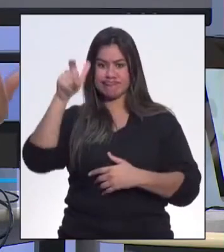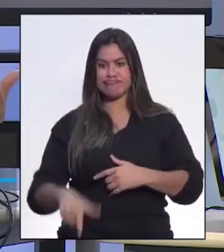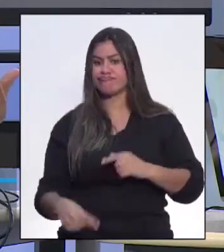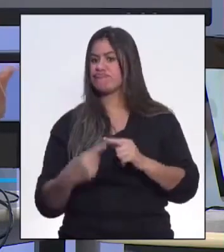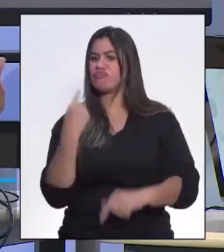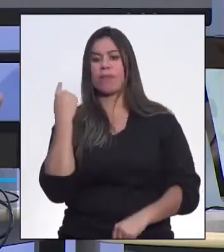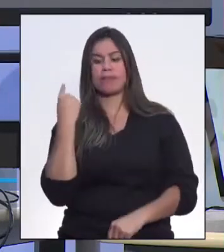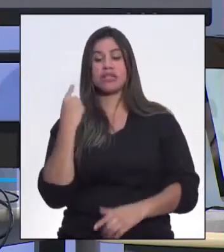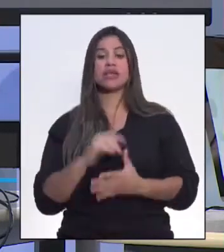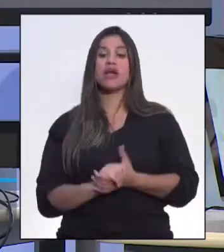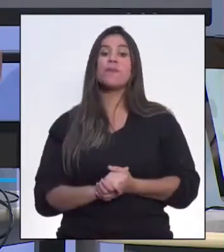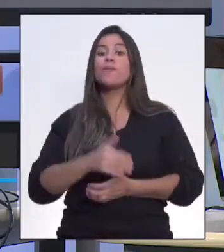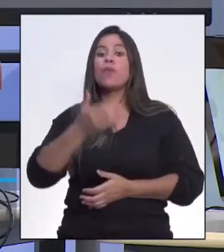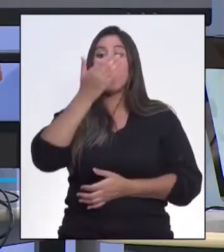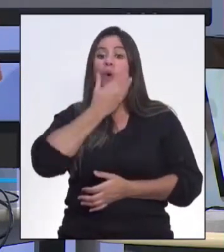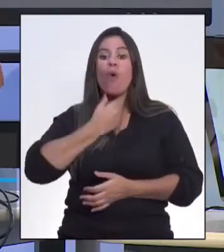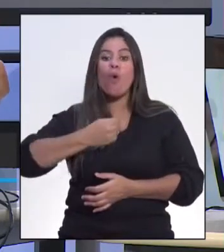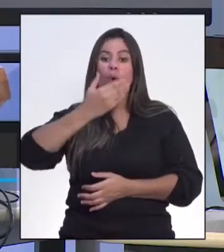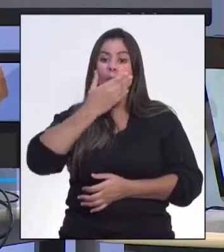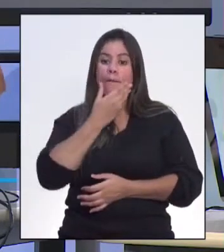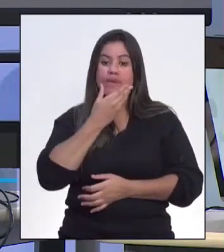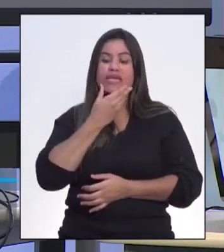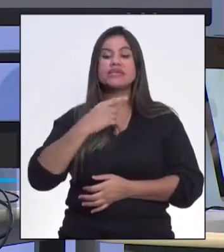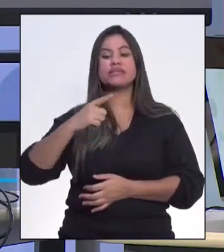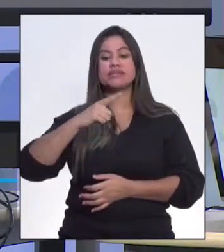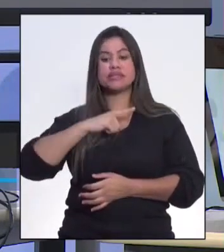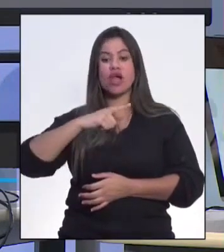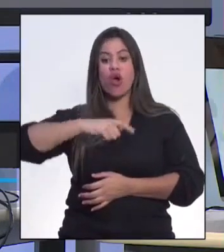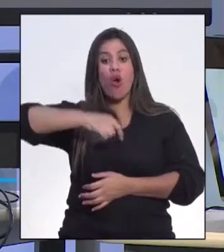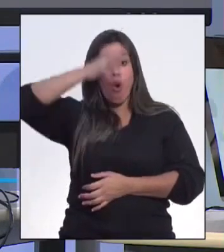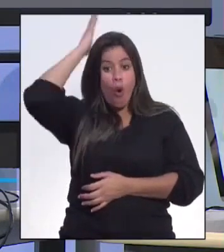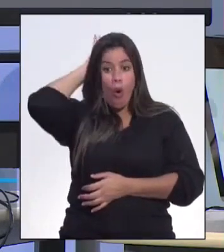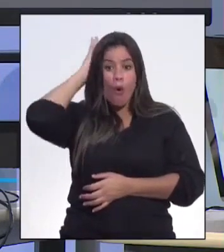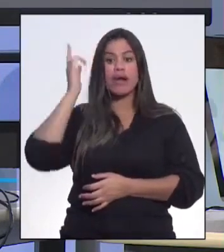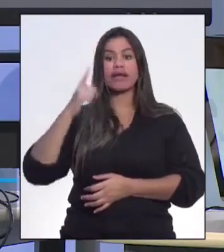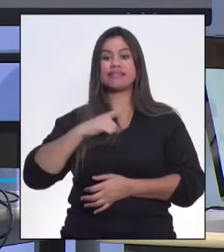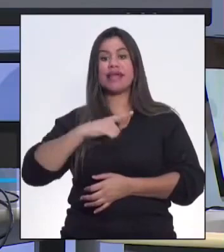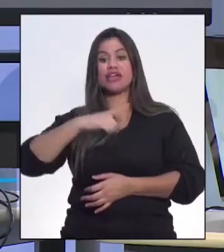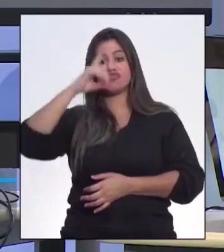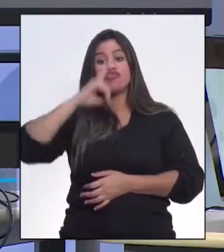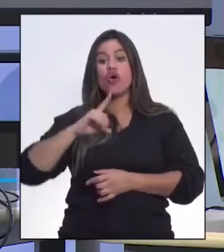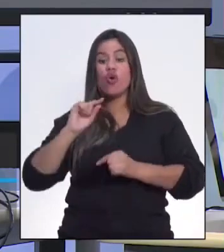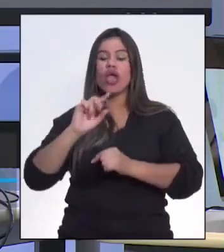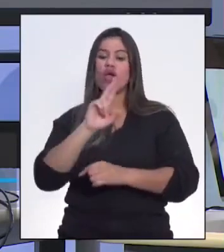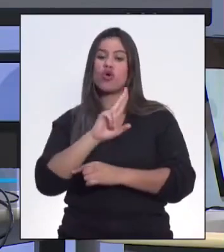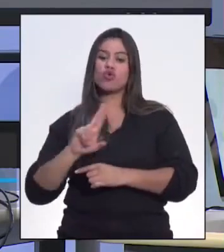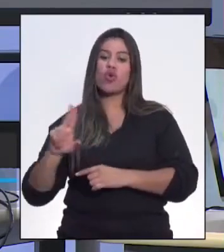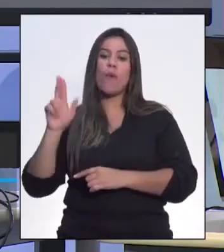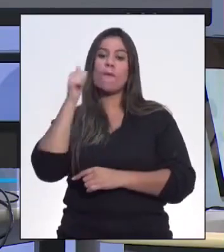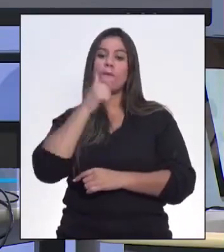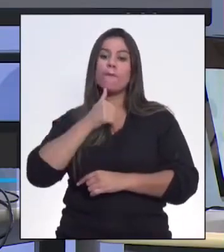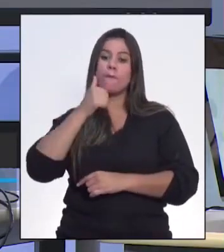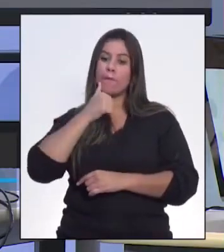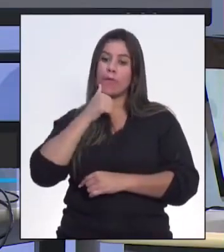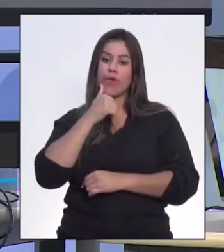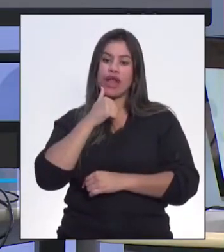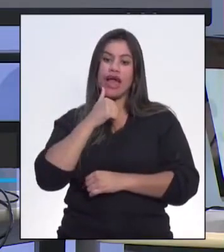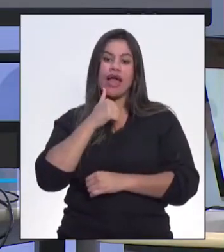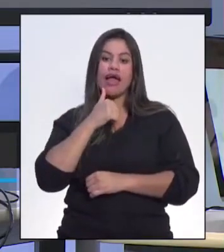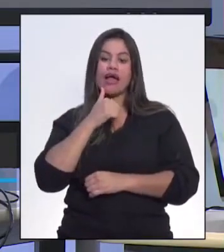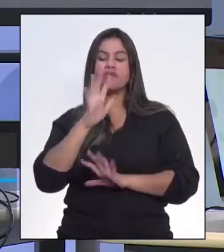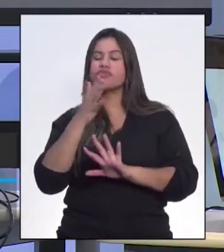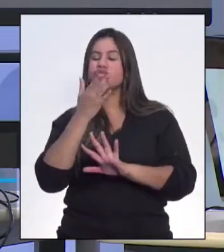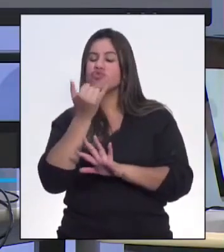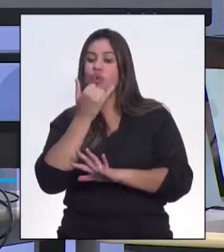tinham direito a um primeiro nome e o nome da família, e as mulheres apenas o nome da família. Elas não tinham